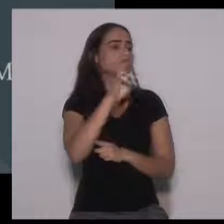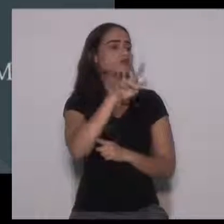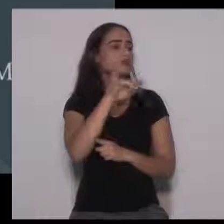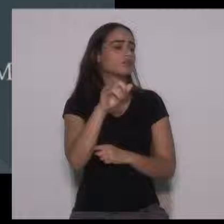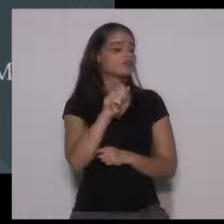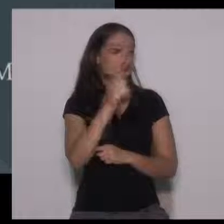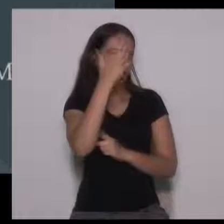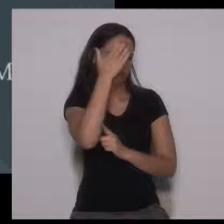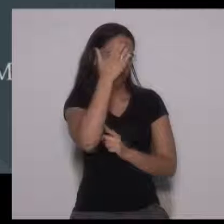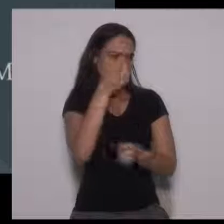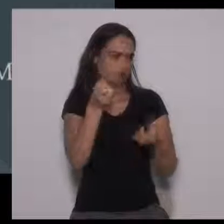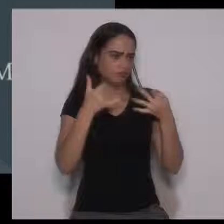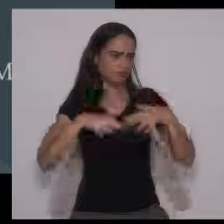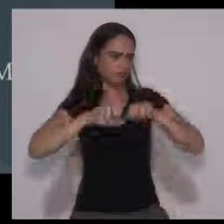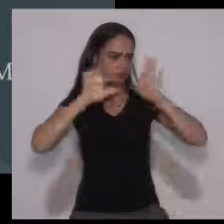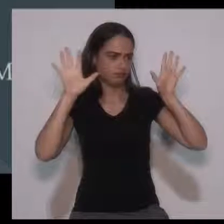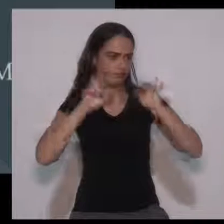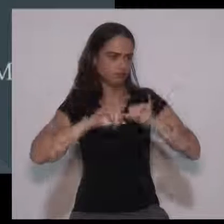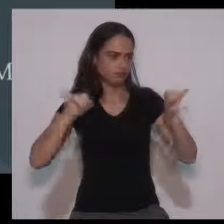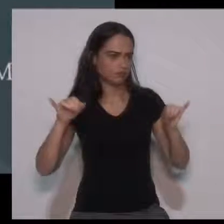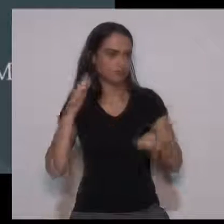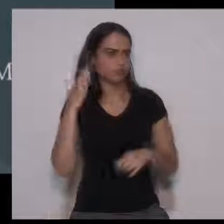Bittar possa dizer melhor.